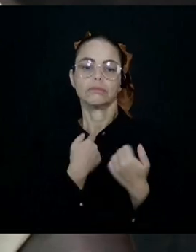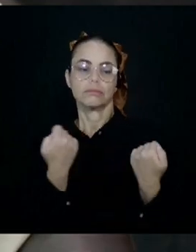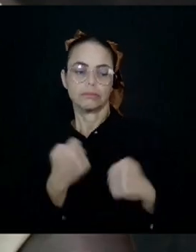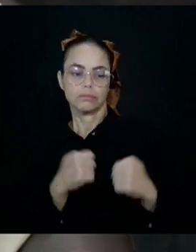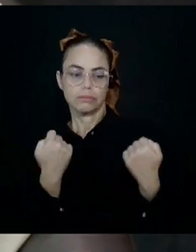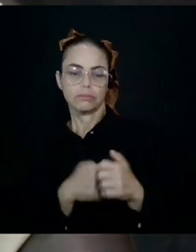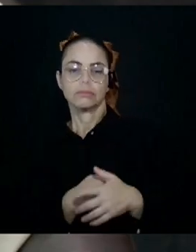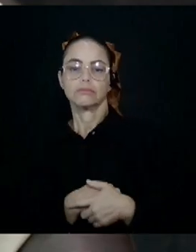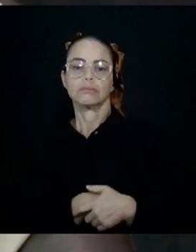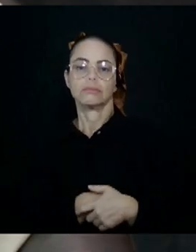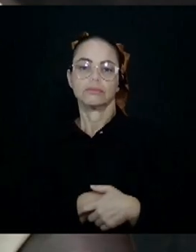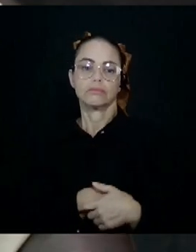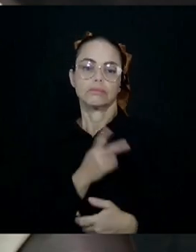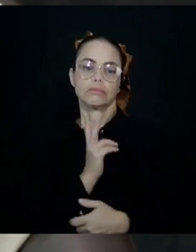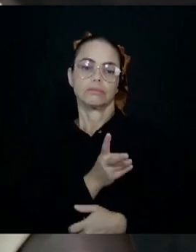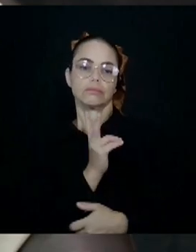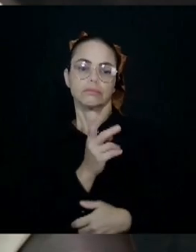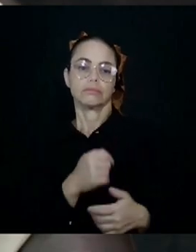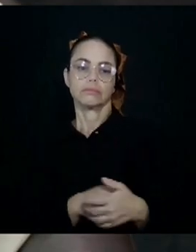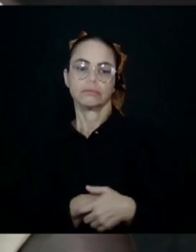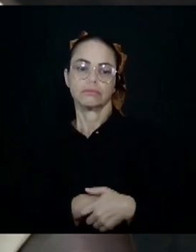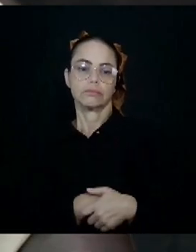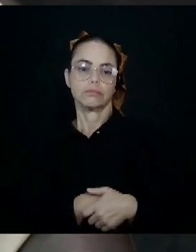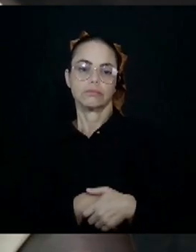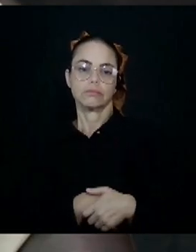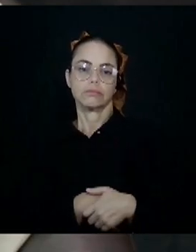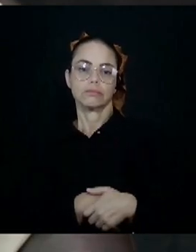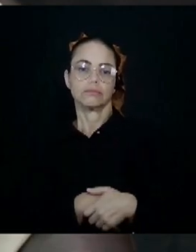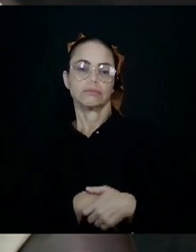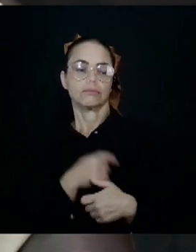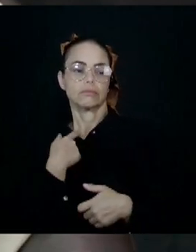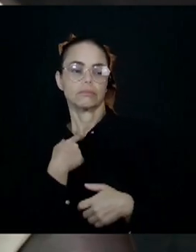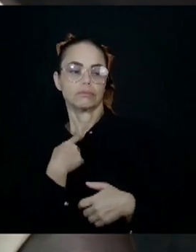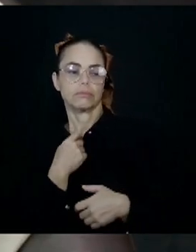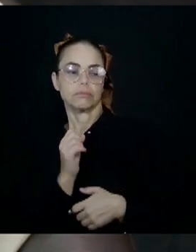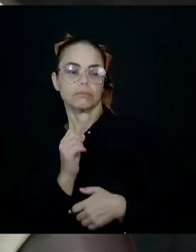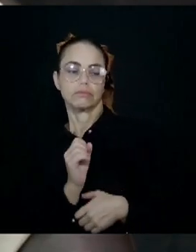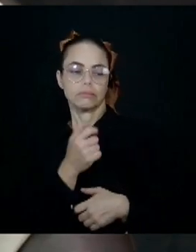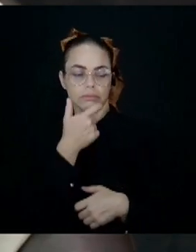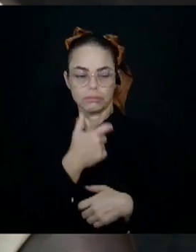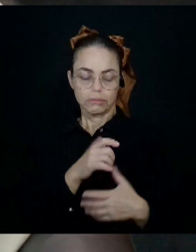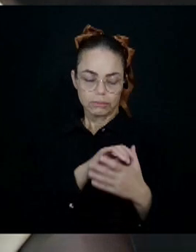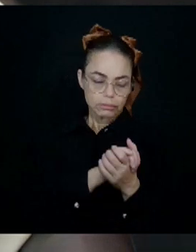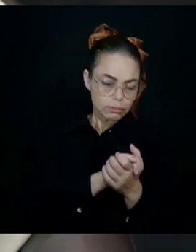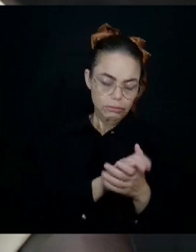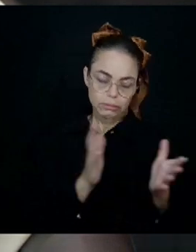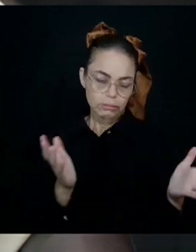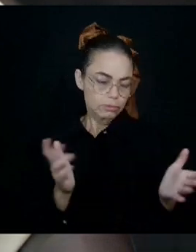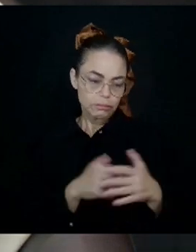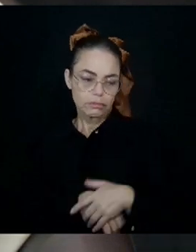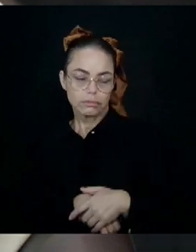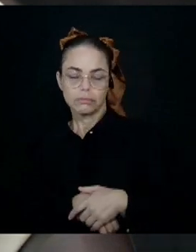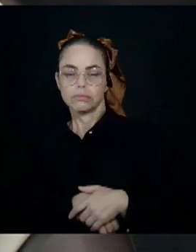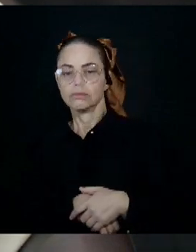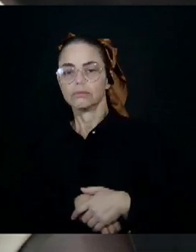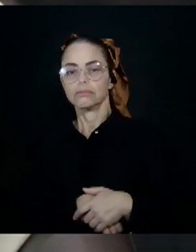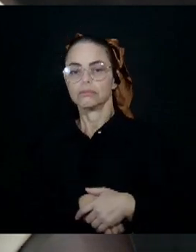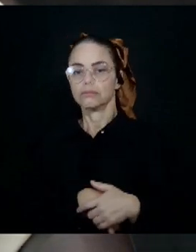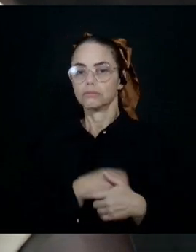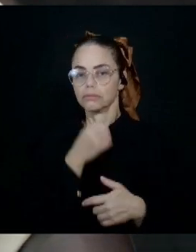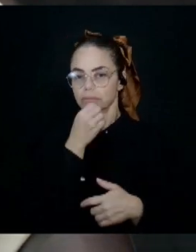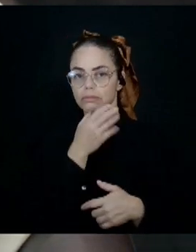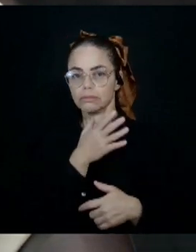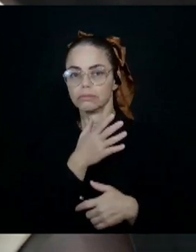seguir, né, então, ser isso ou aquilo, ser casada, ser boa, né, ser boa